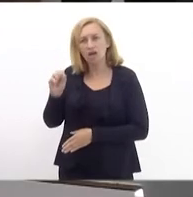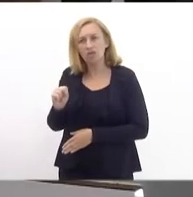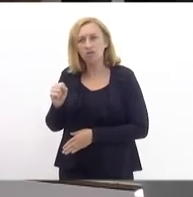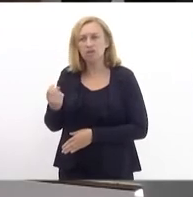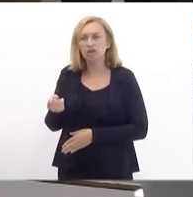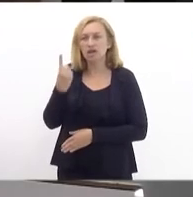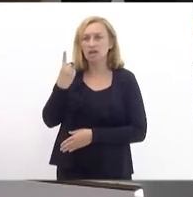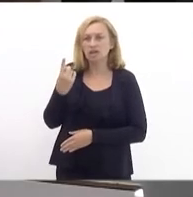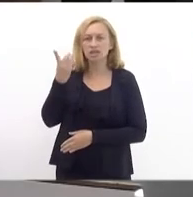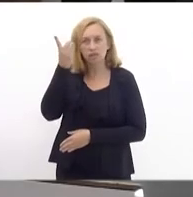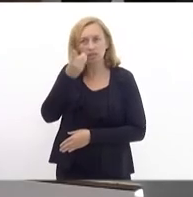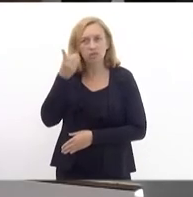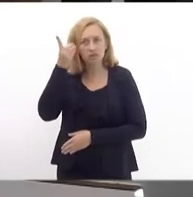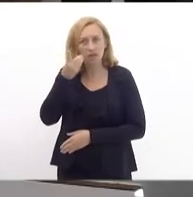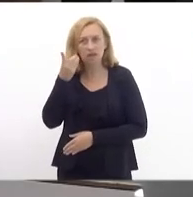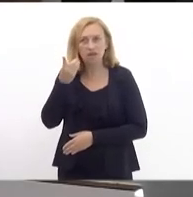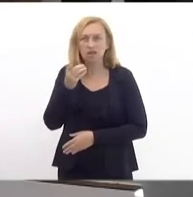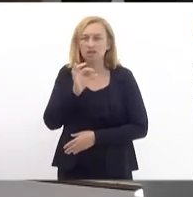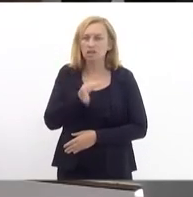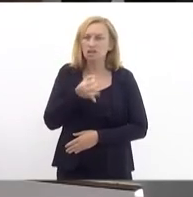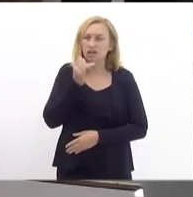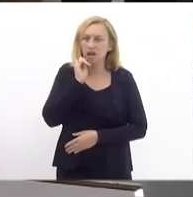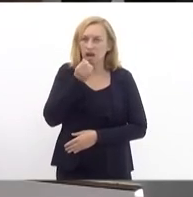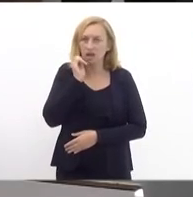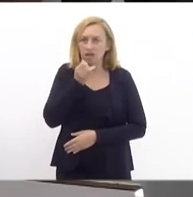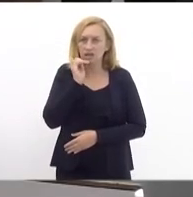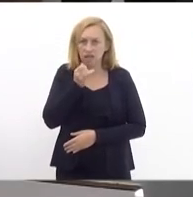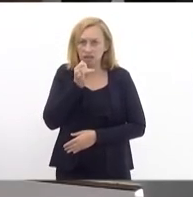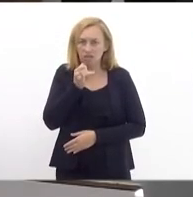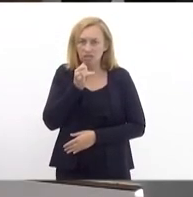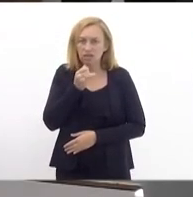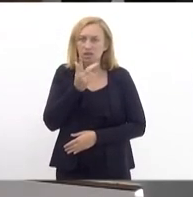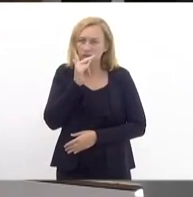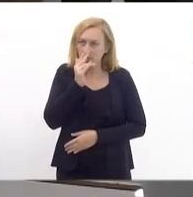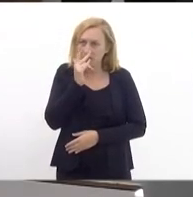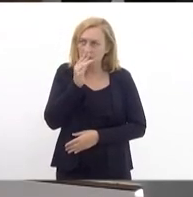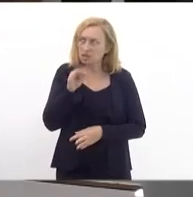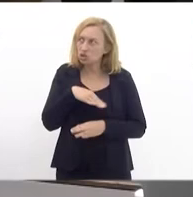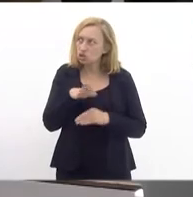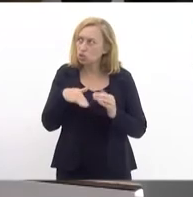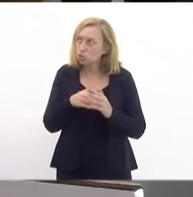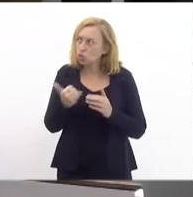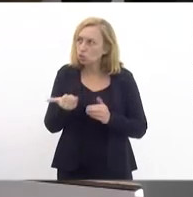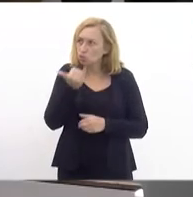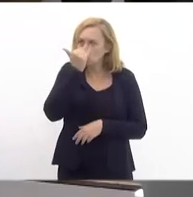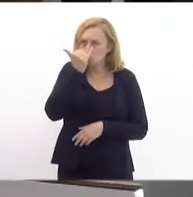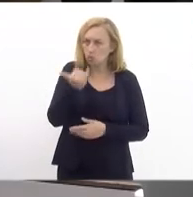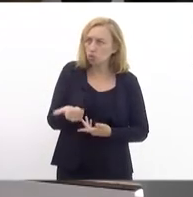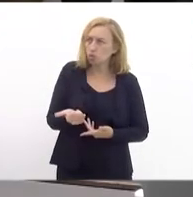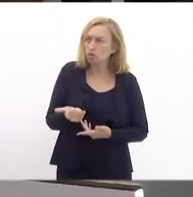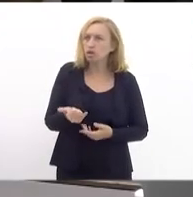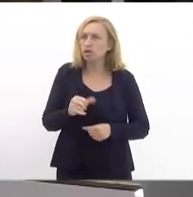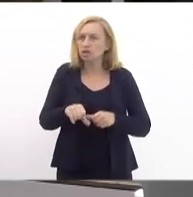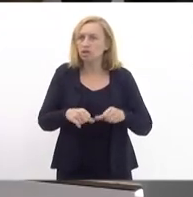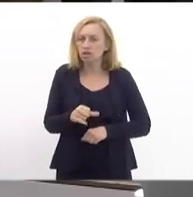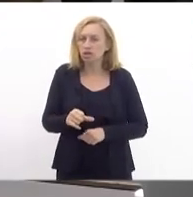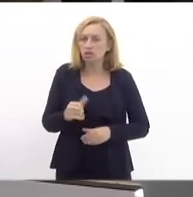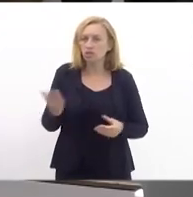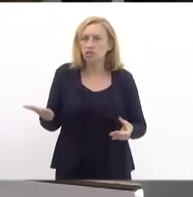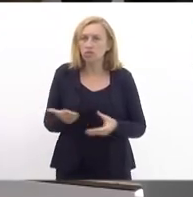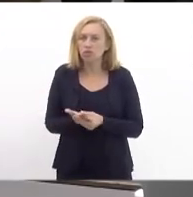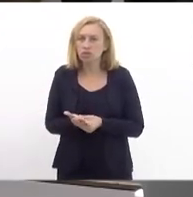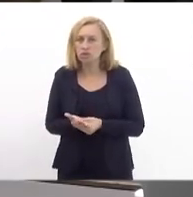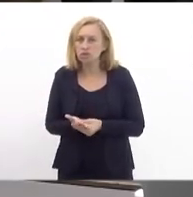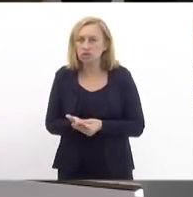ex-deputado, ele tinha inclusive relatado, e me parece que todos os acidentes eles se transformam em processos